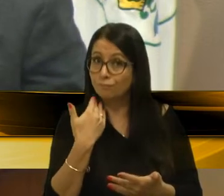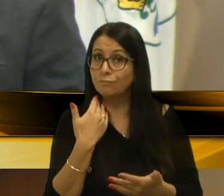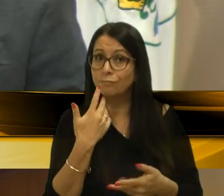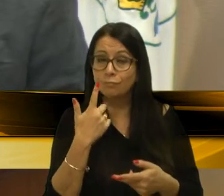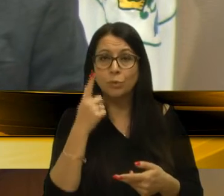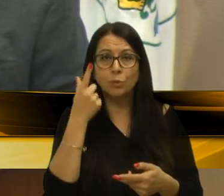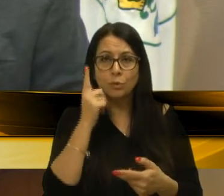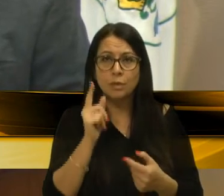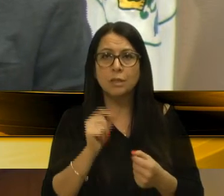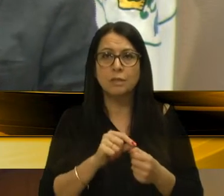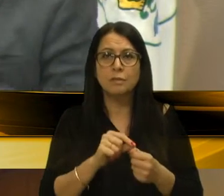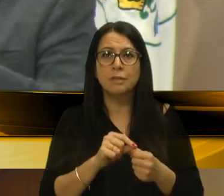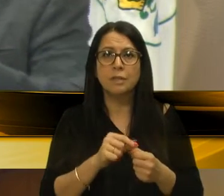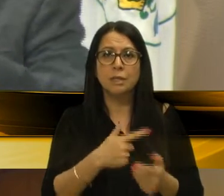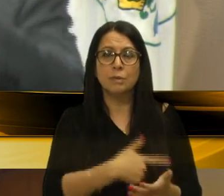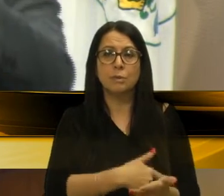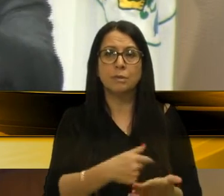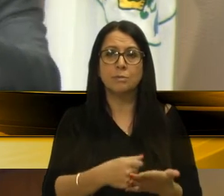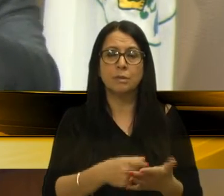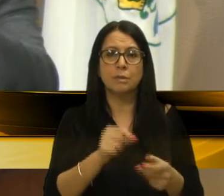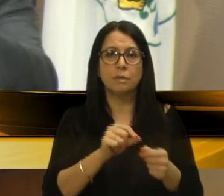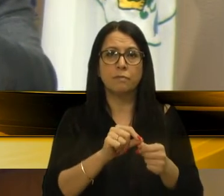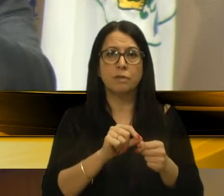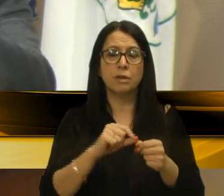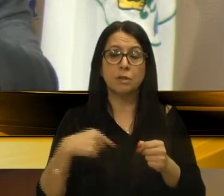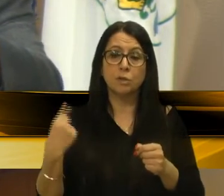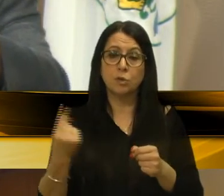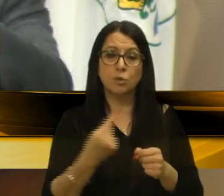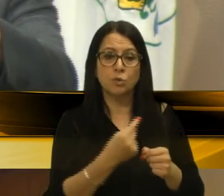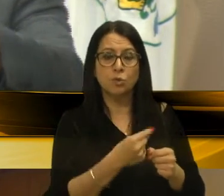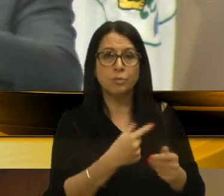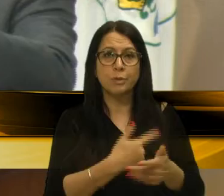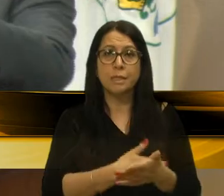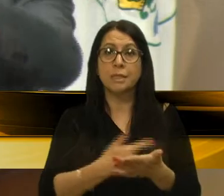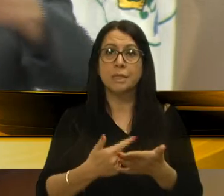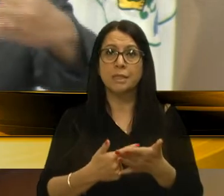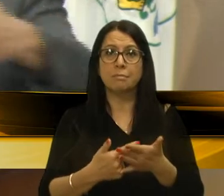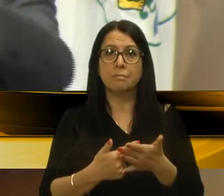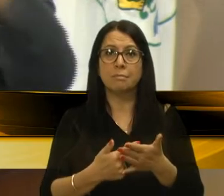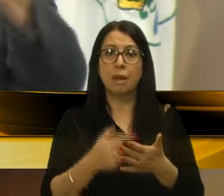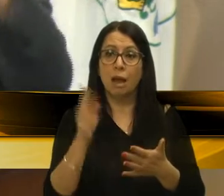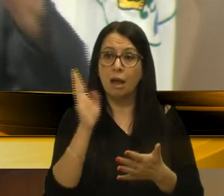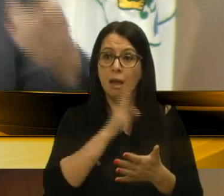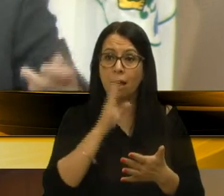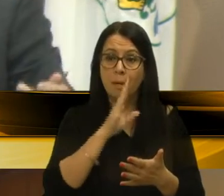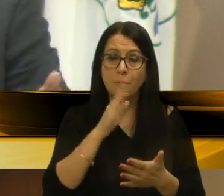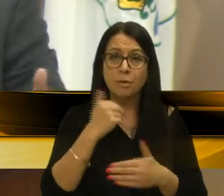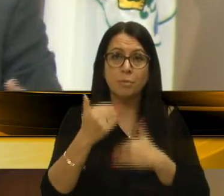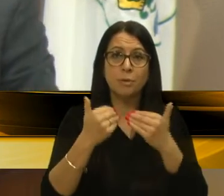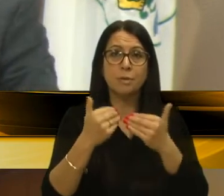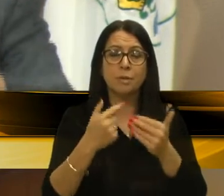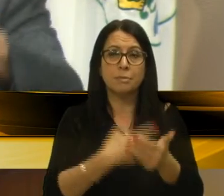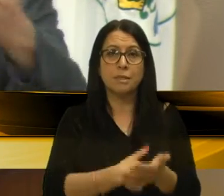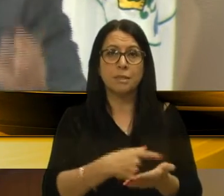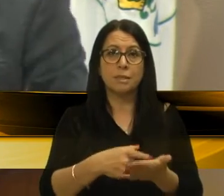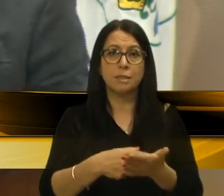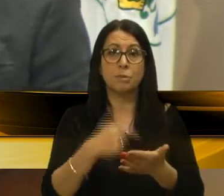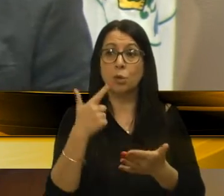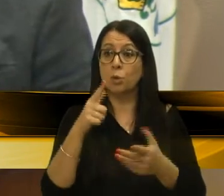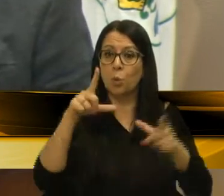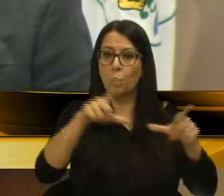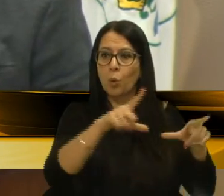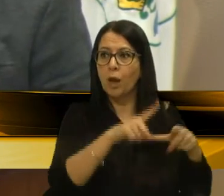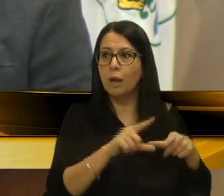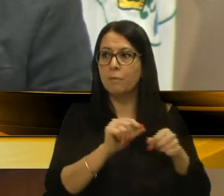consegue fazer o exame se faz um mutirão de consultas bom aí acelera o processo todo para exames aí não tem espaço para